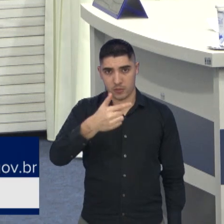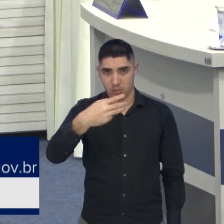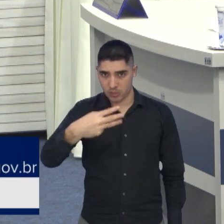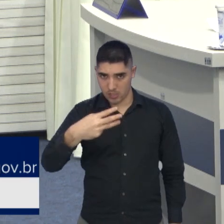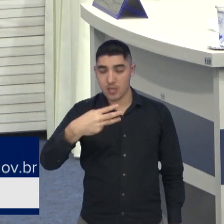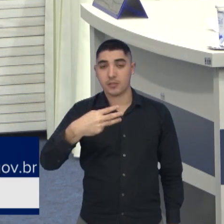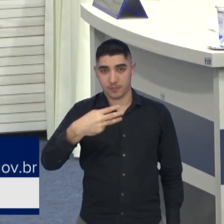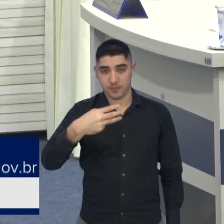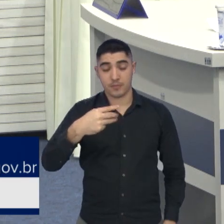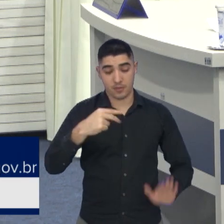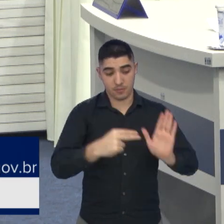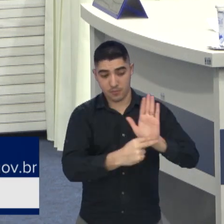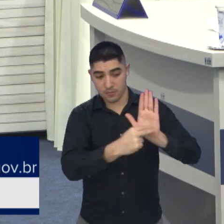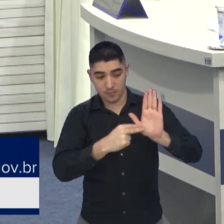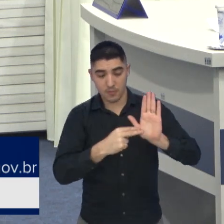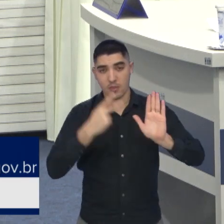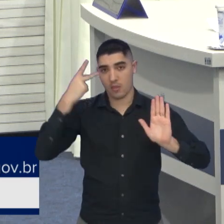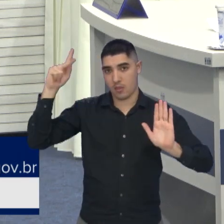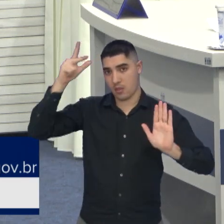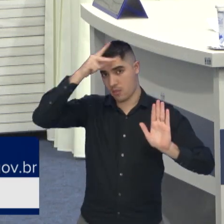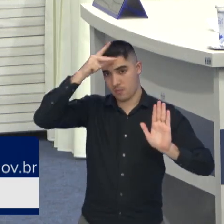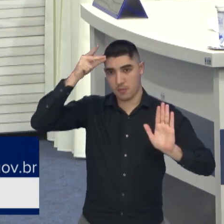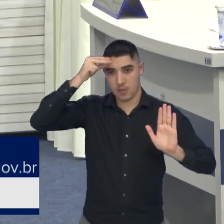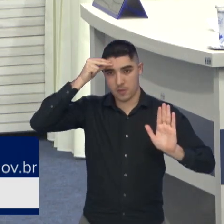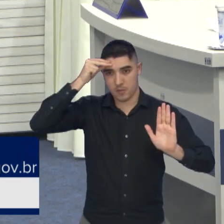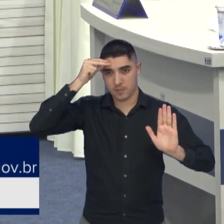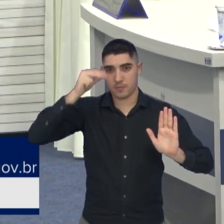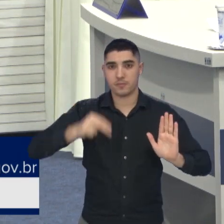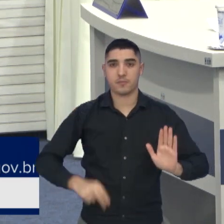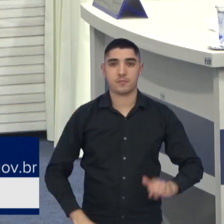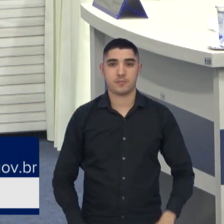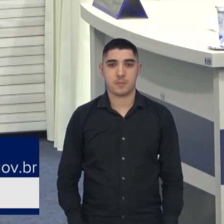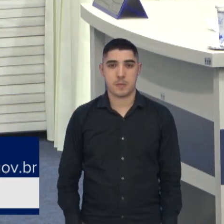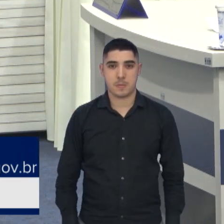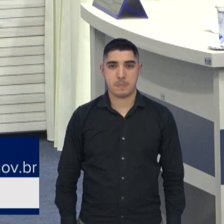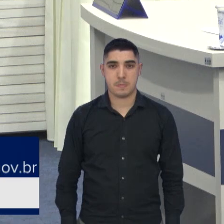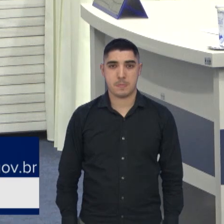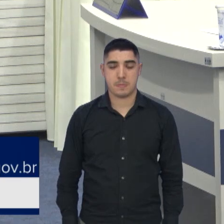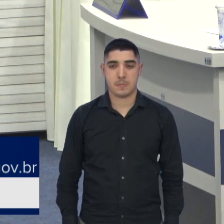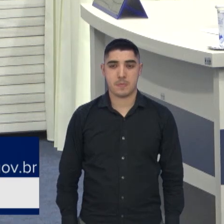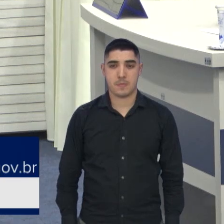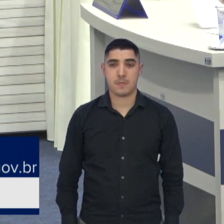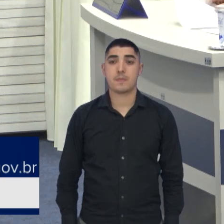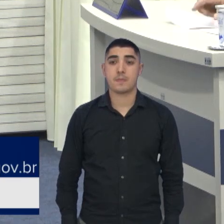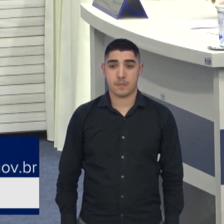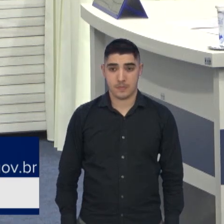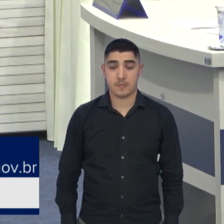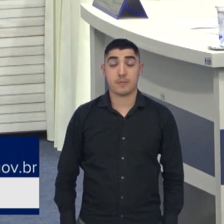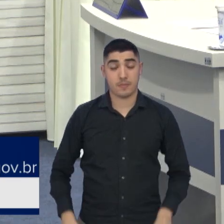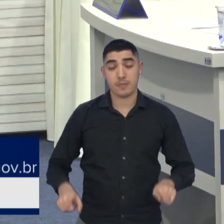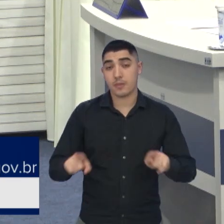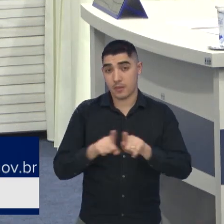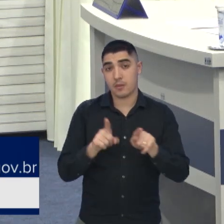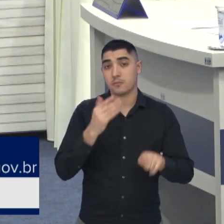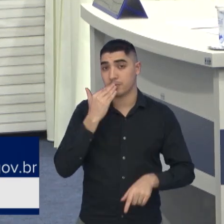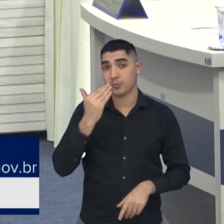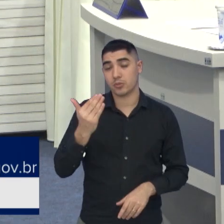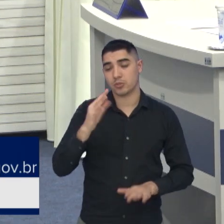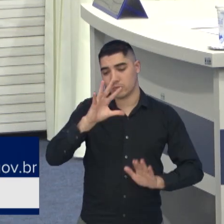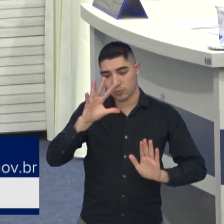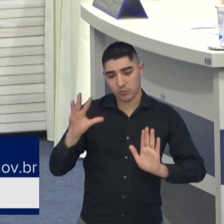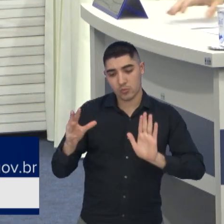12026/2023, de autoria do Poder Executivo. E solicito inclusão